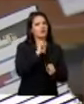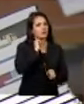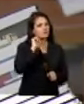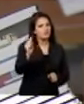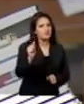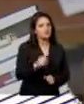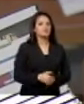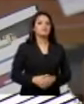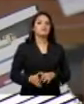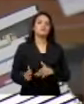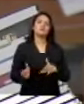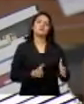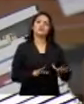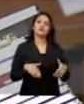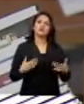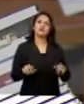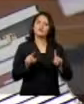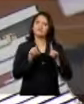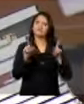um parêntese,